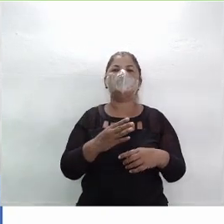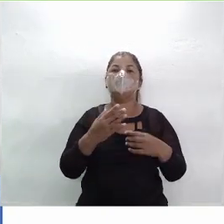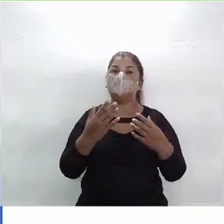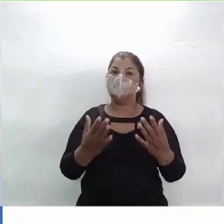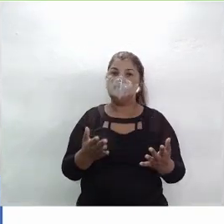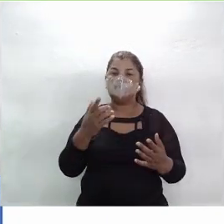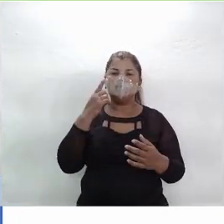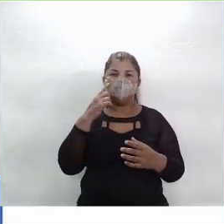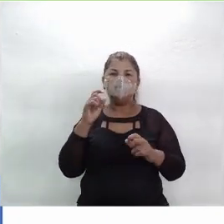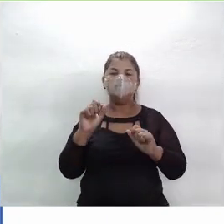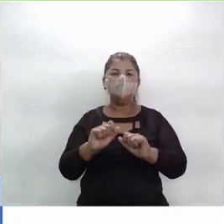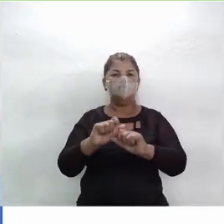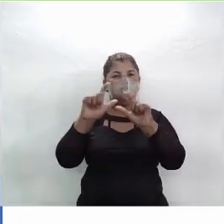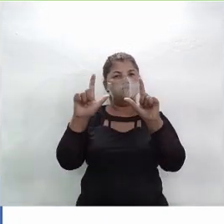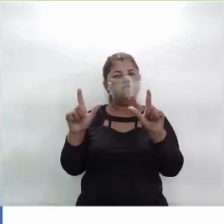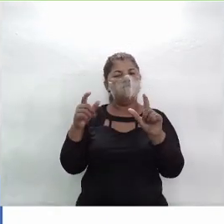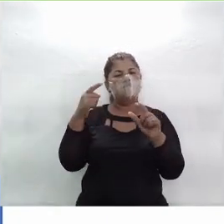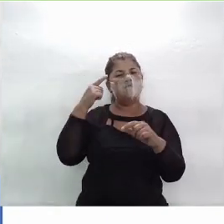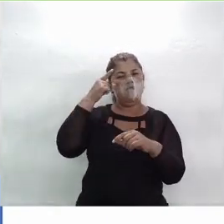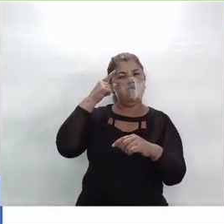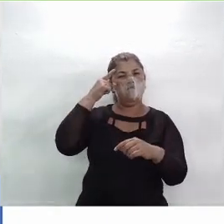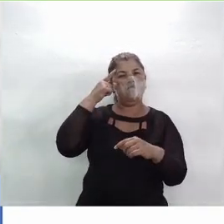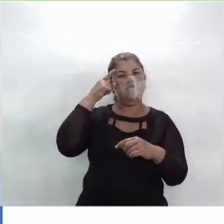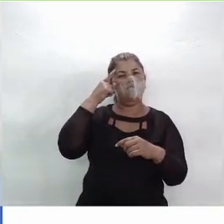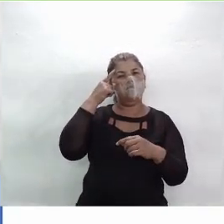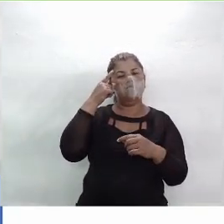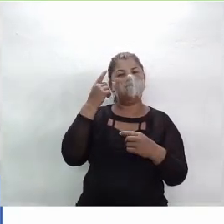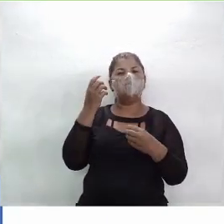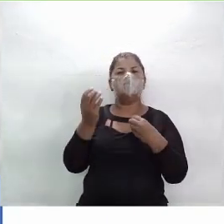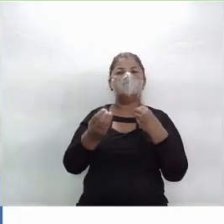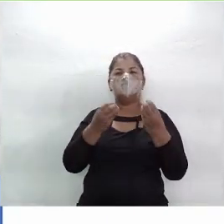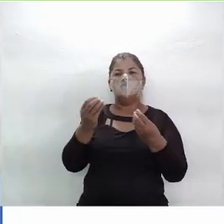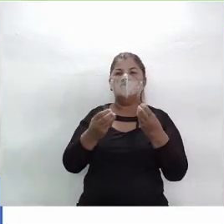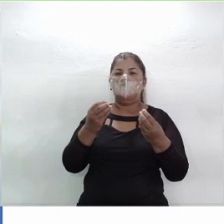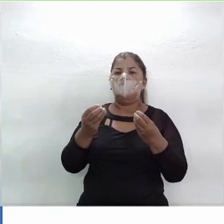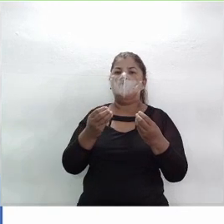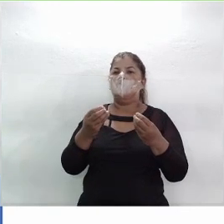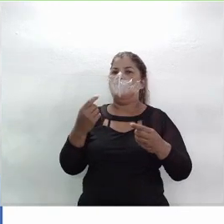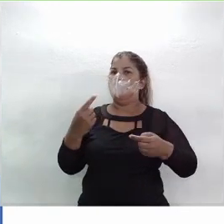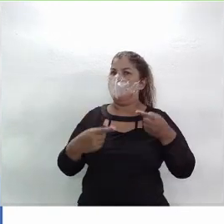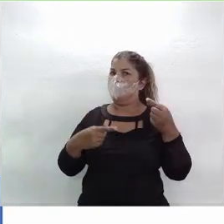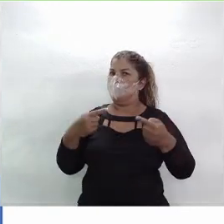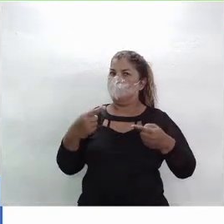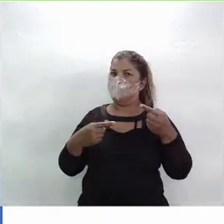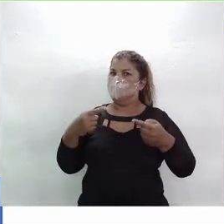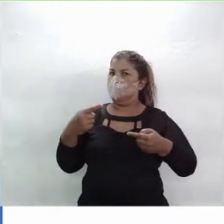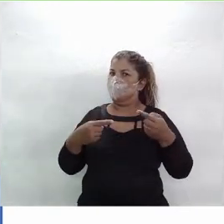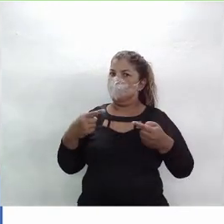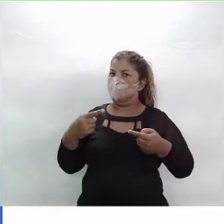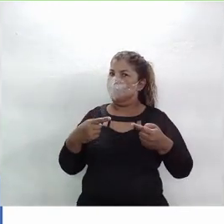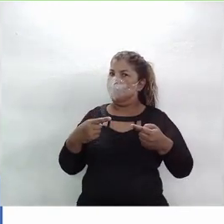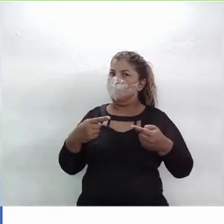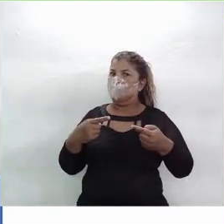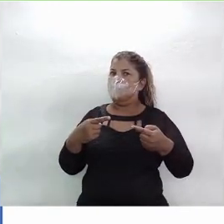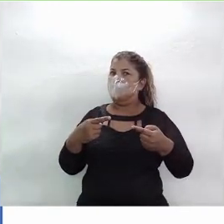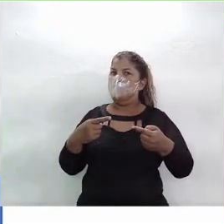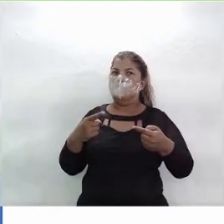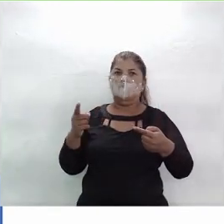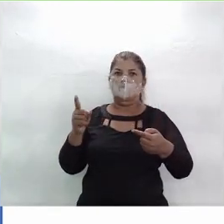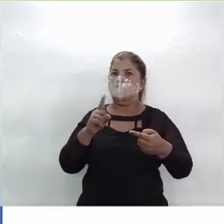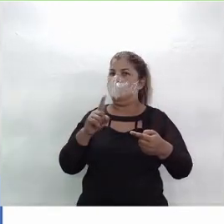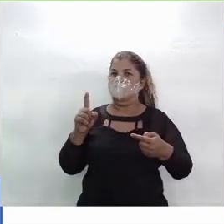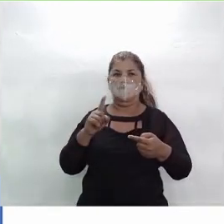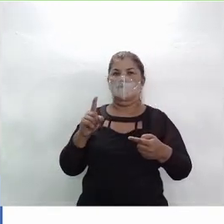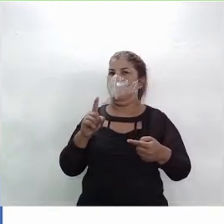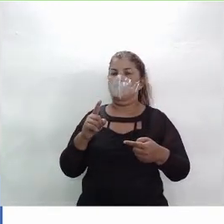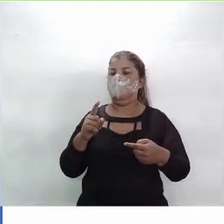Vamos ver aqui. Olhem para a tela, reflitam comigo. Portanto, o poder político não, olha o não aí em